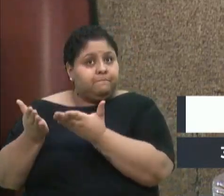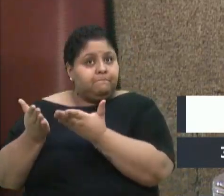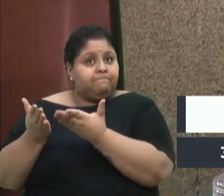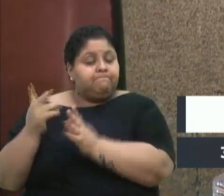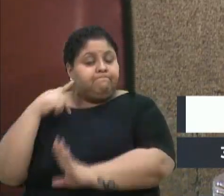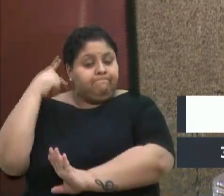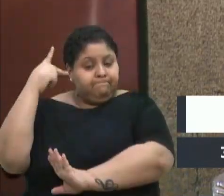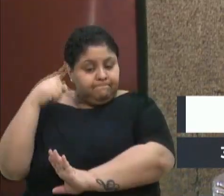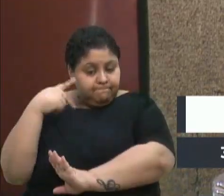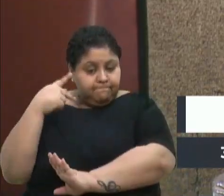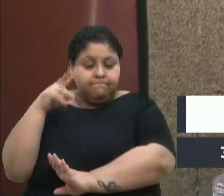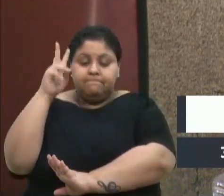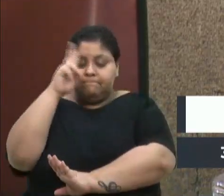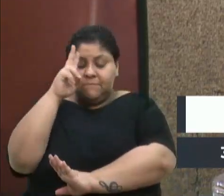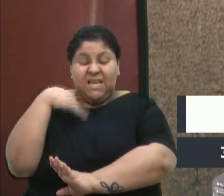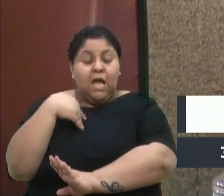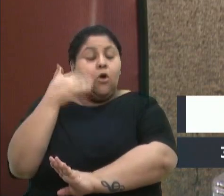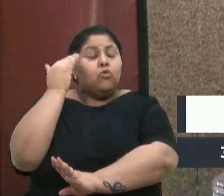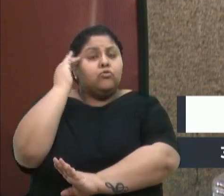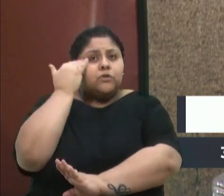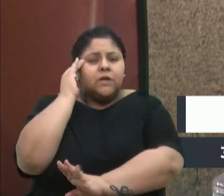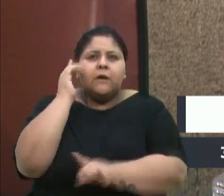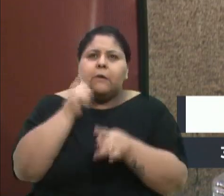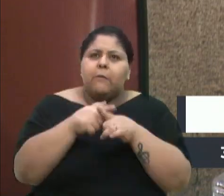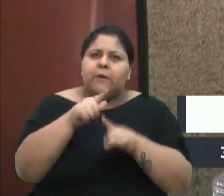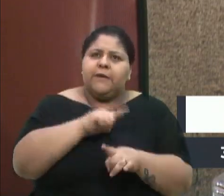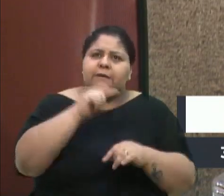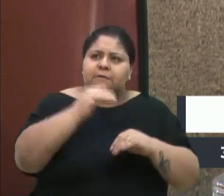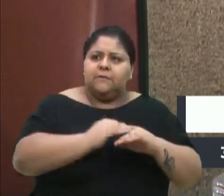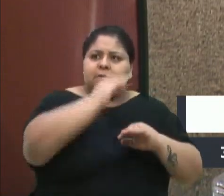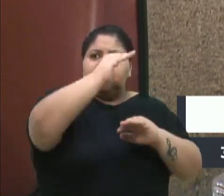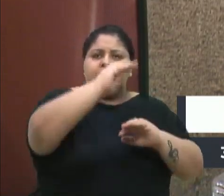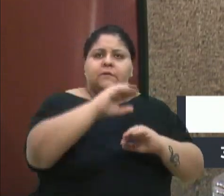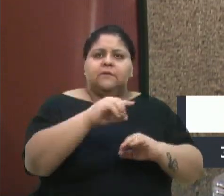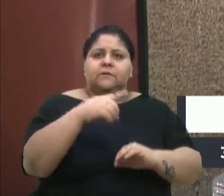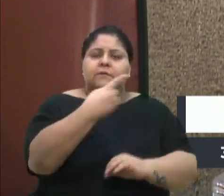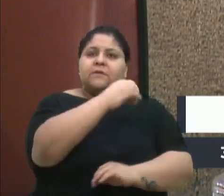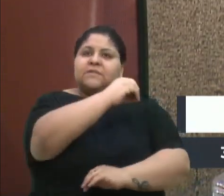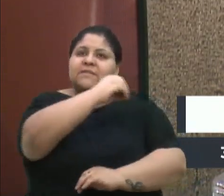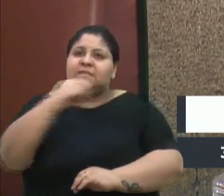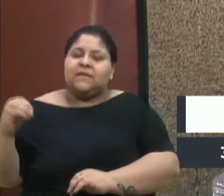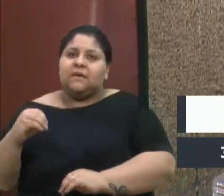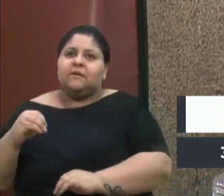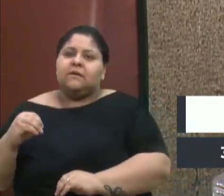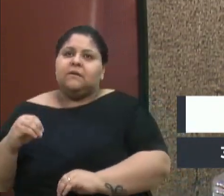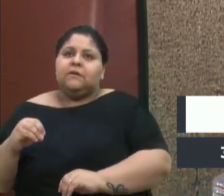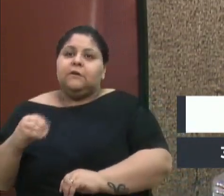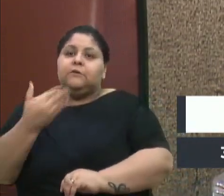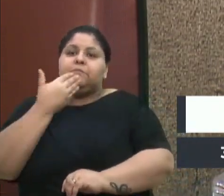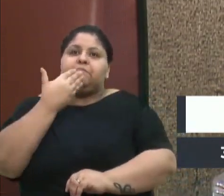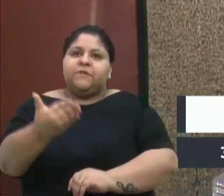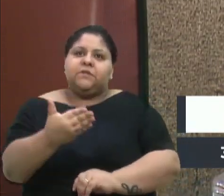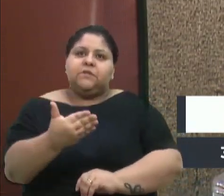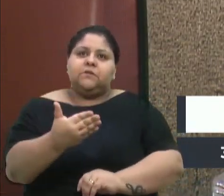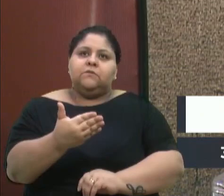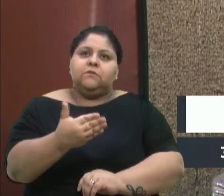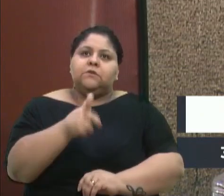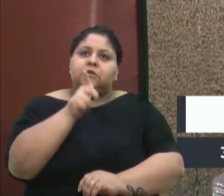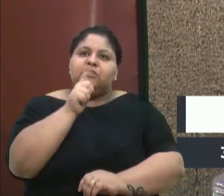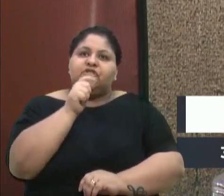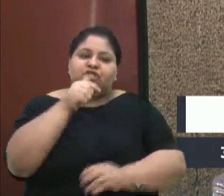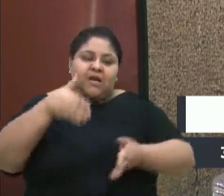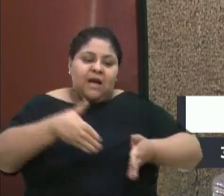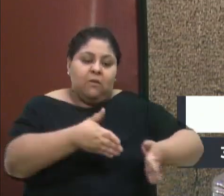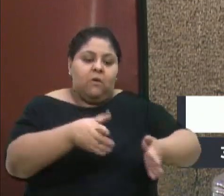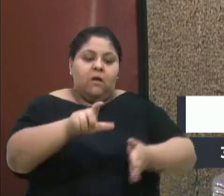vereador Velocino, eu sei, porque tem mais de 100 pedidos de açude para ser feito no interior,